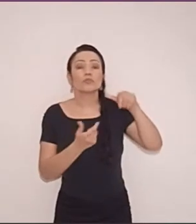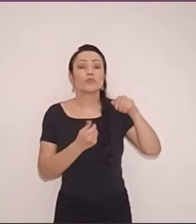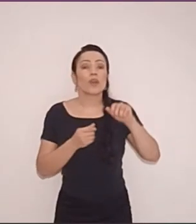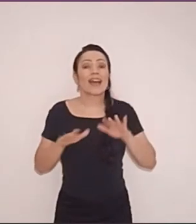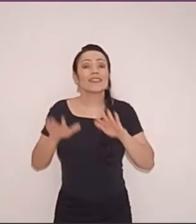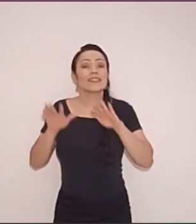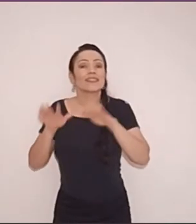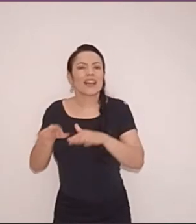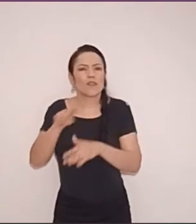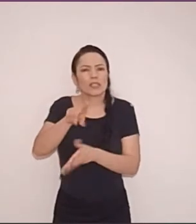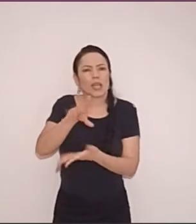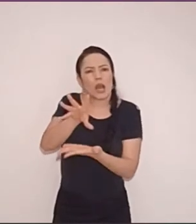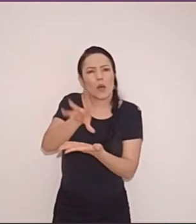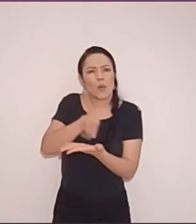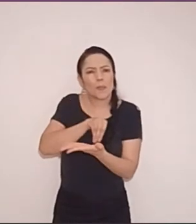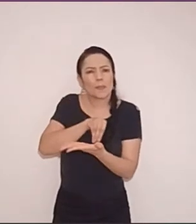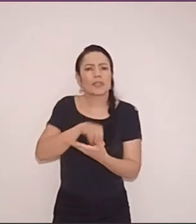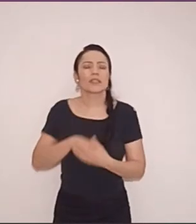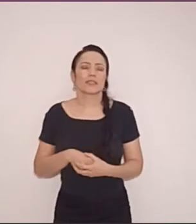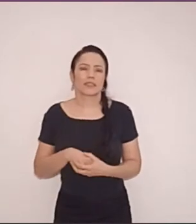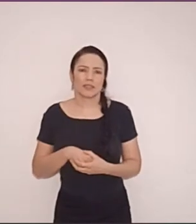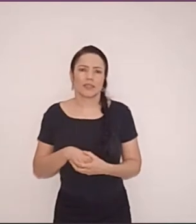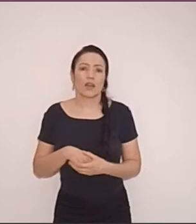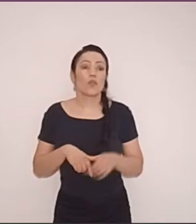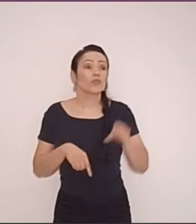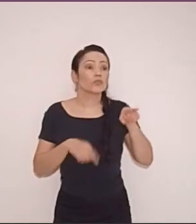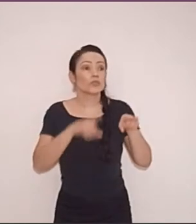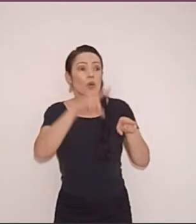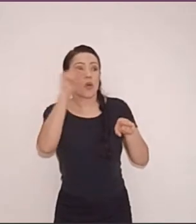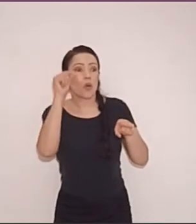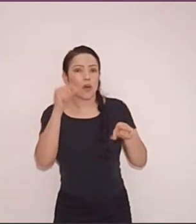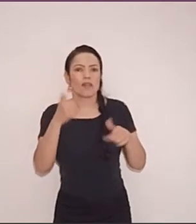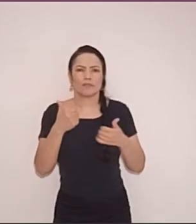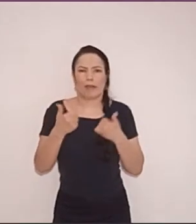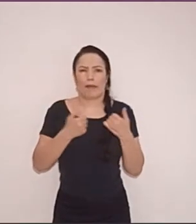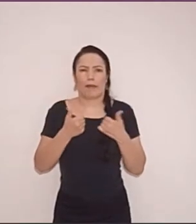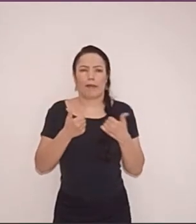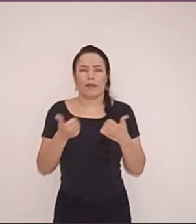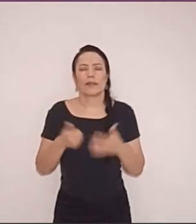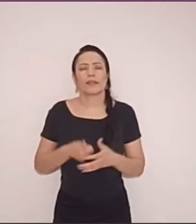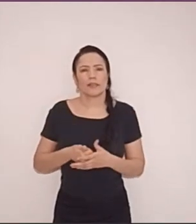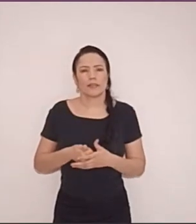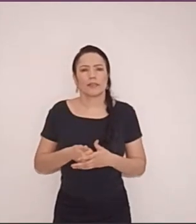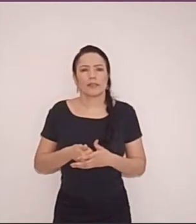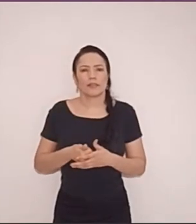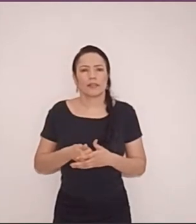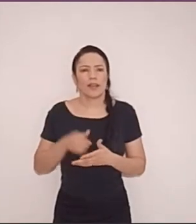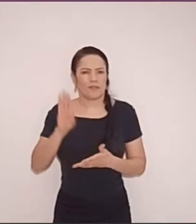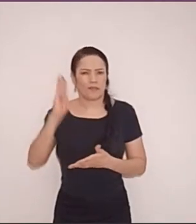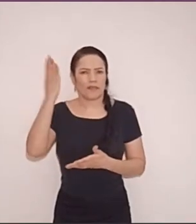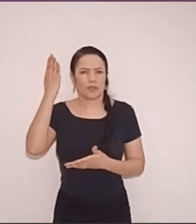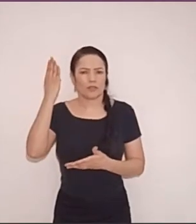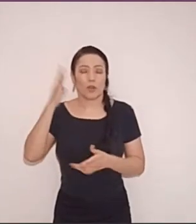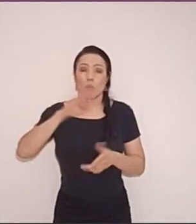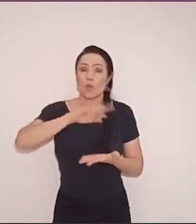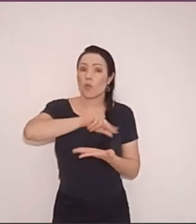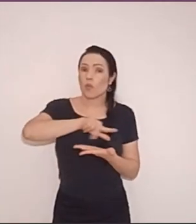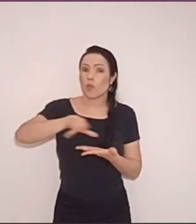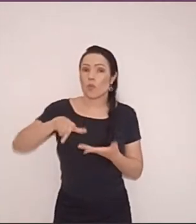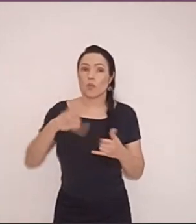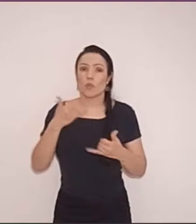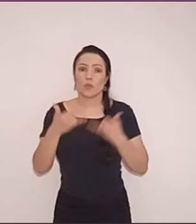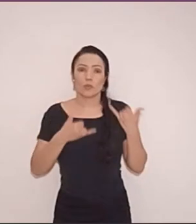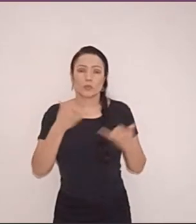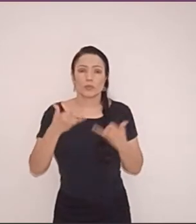lá bonita bonito Isa Faz um cosplay e quando um Avatar para jogar então a inscritos até outros tipos de jogos